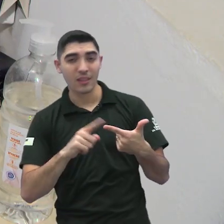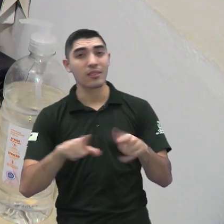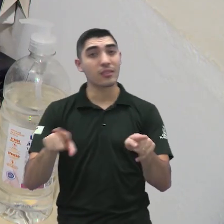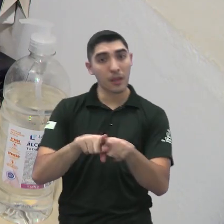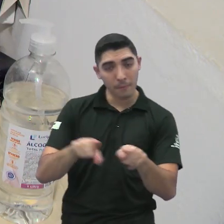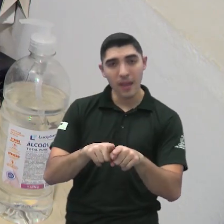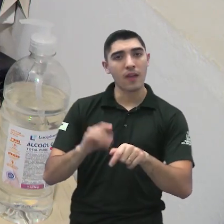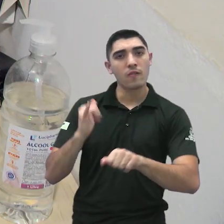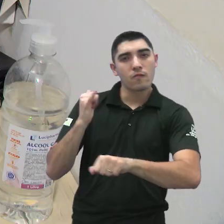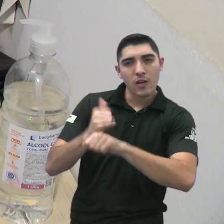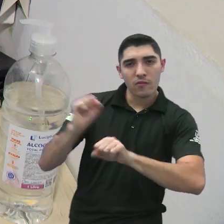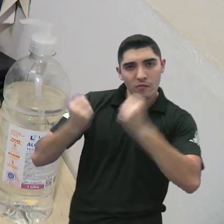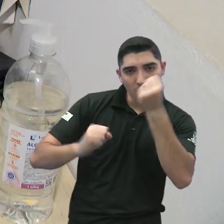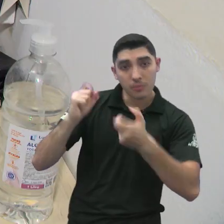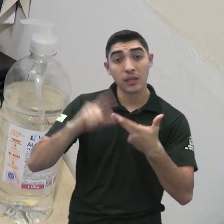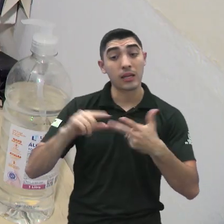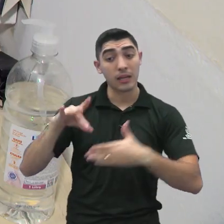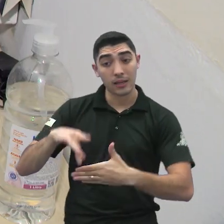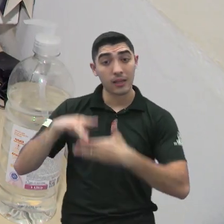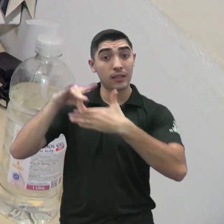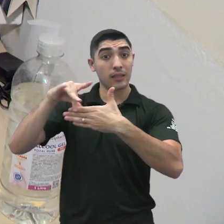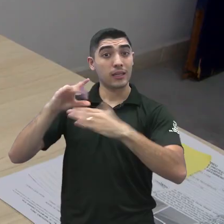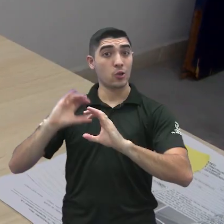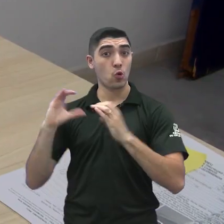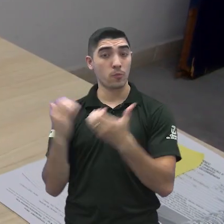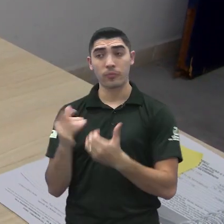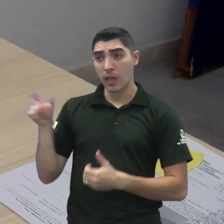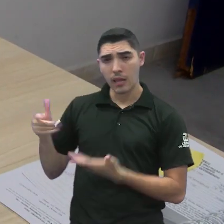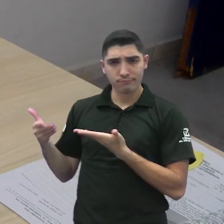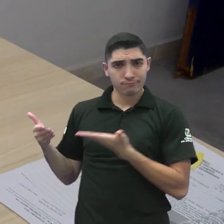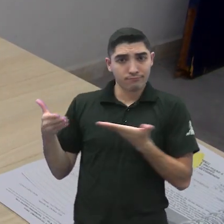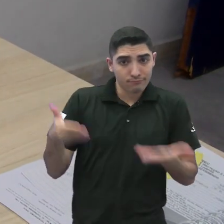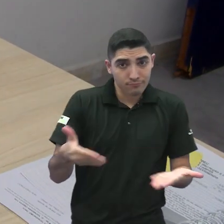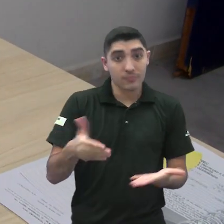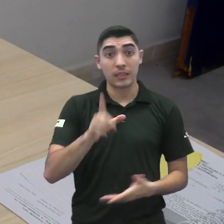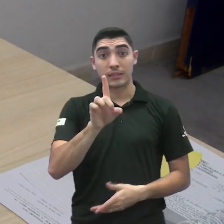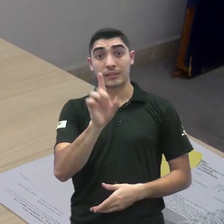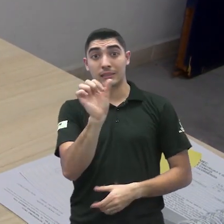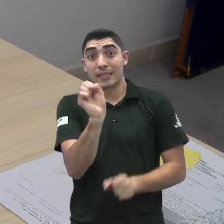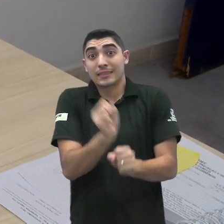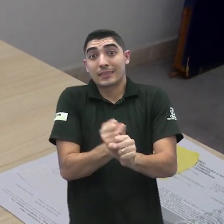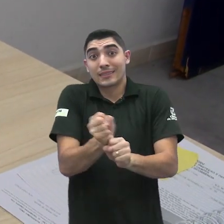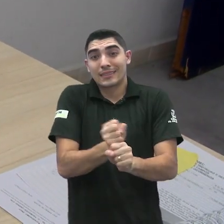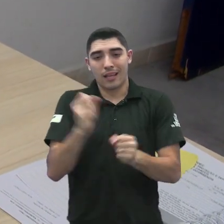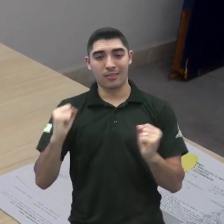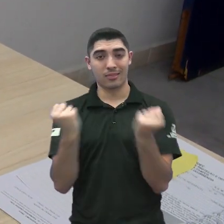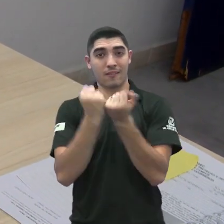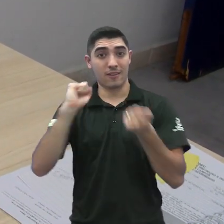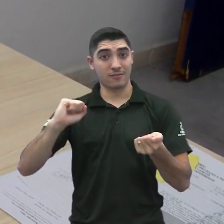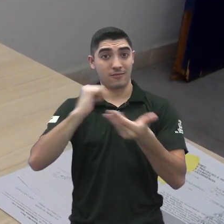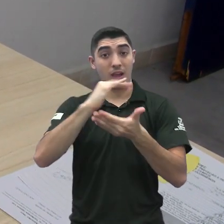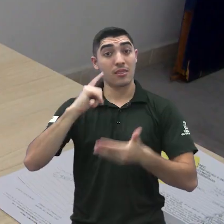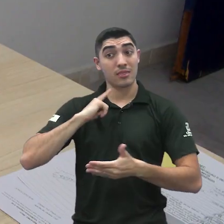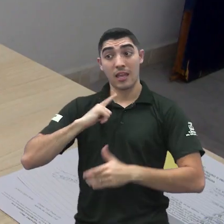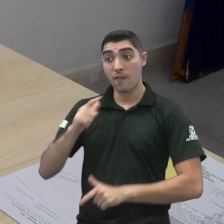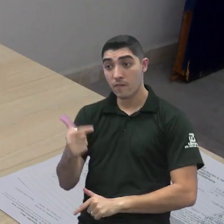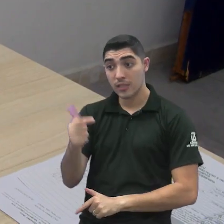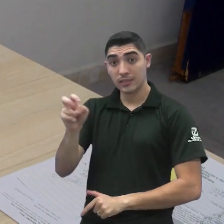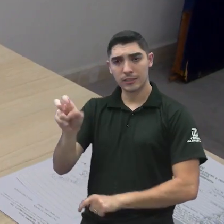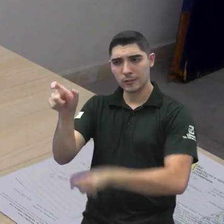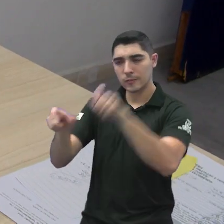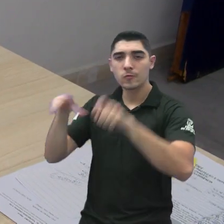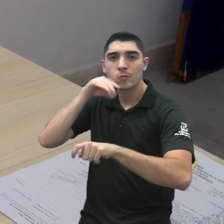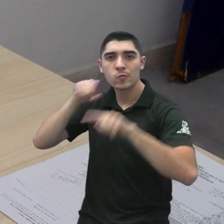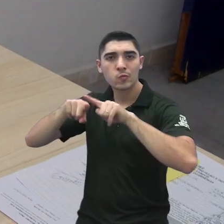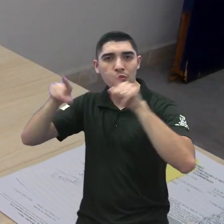vendedor, metalúrgico e líder comunitário. Ele chegou na Defesa Civil há 16 anos. Hoje coordena